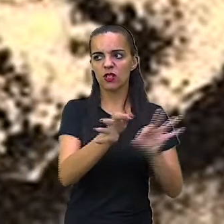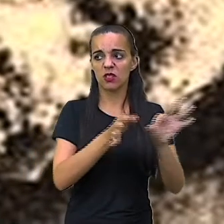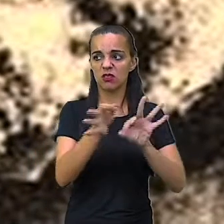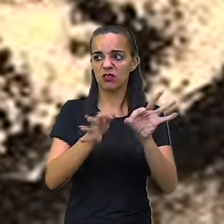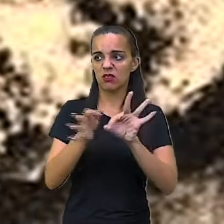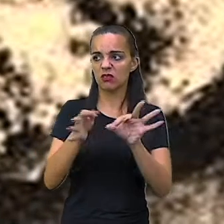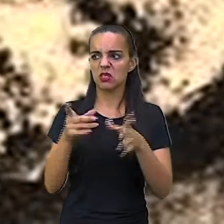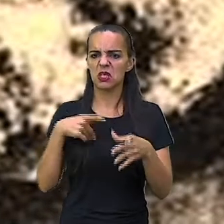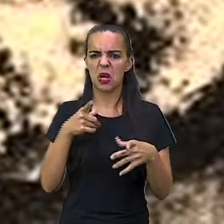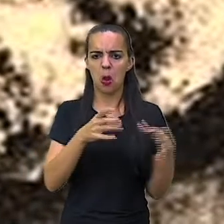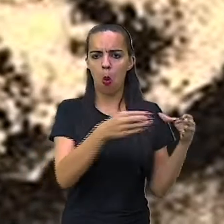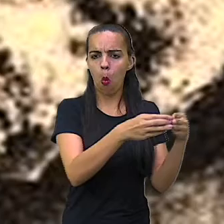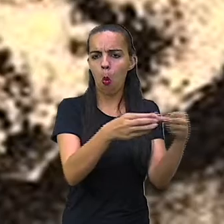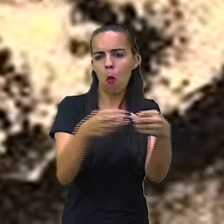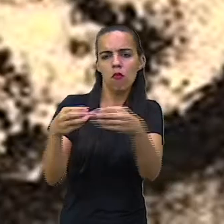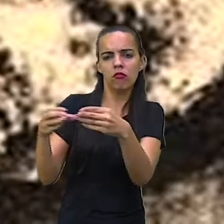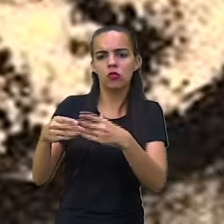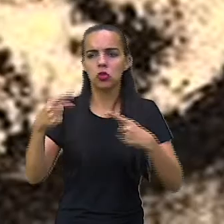proletariado em partidos